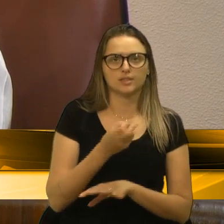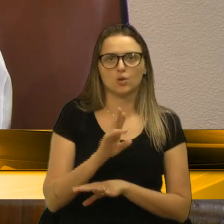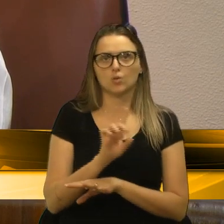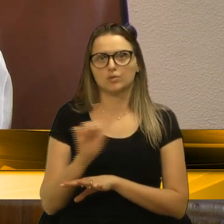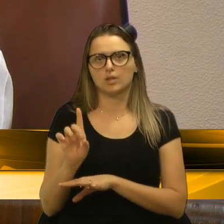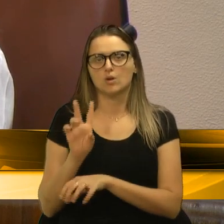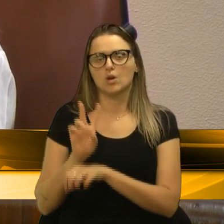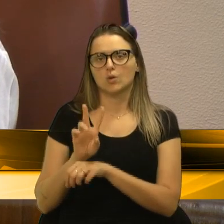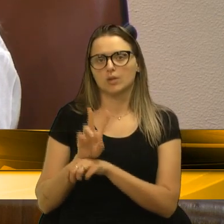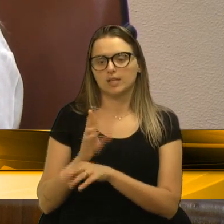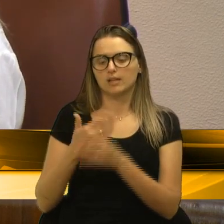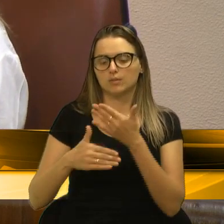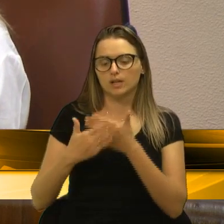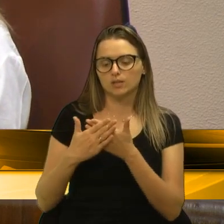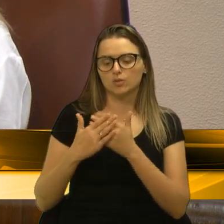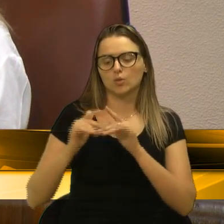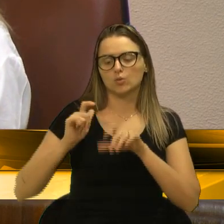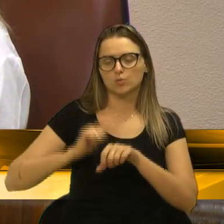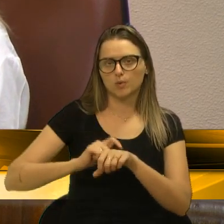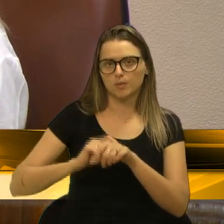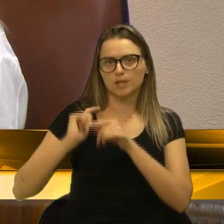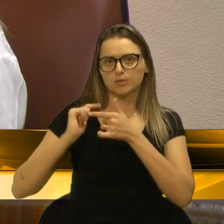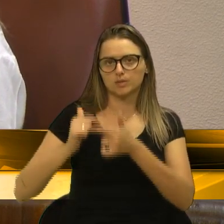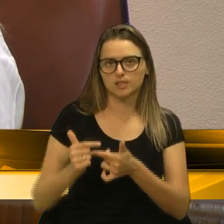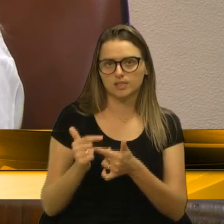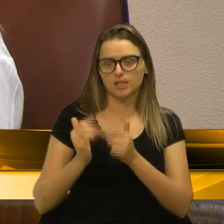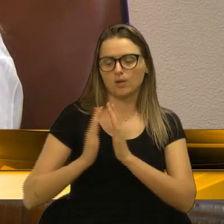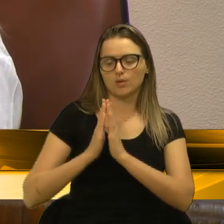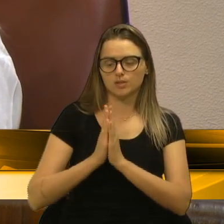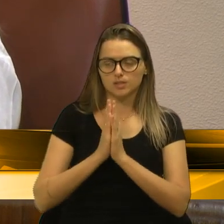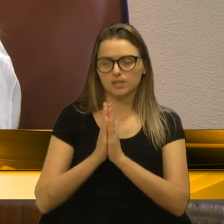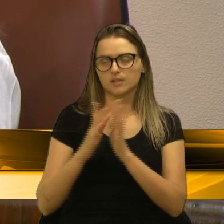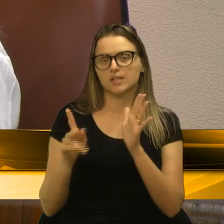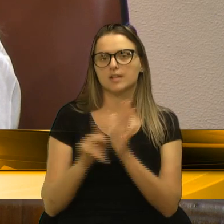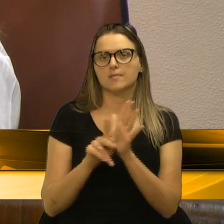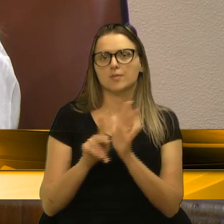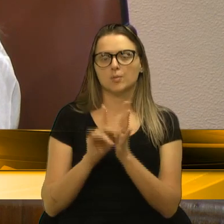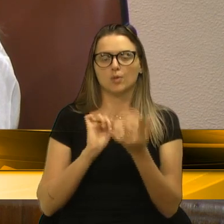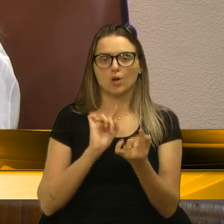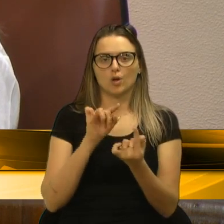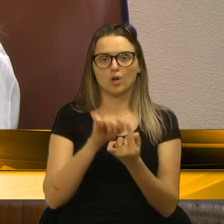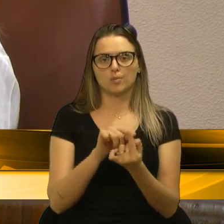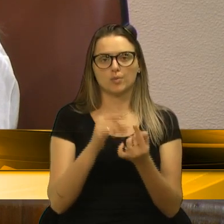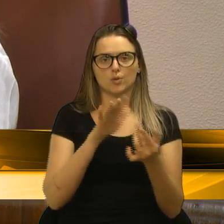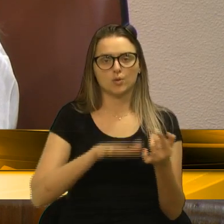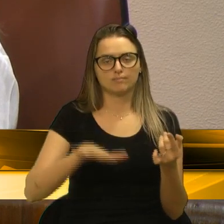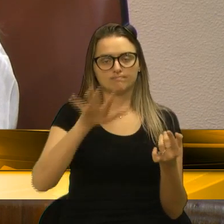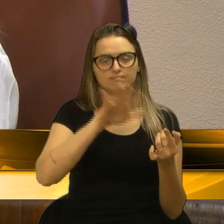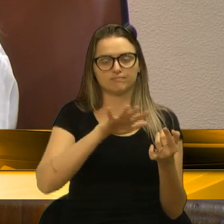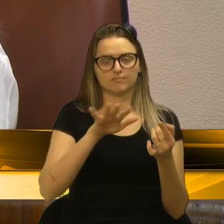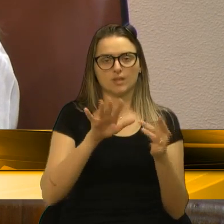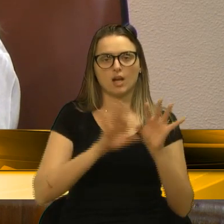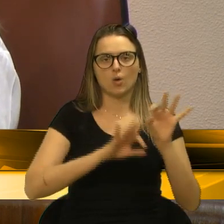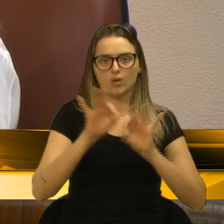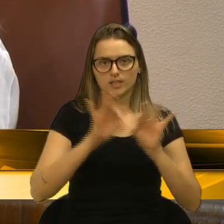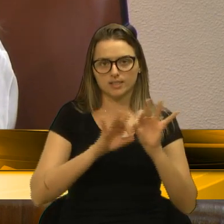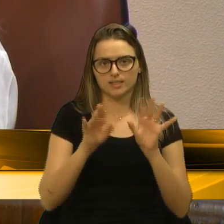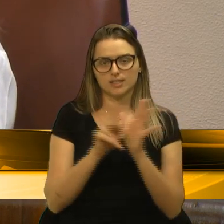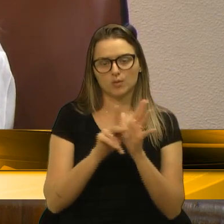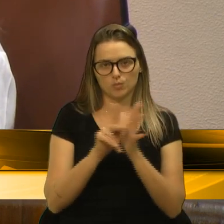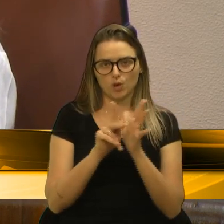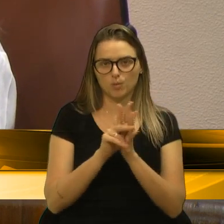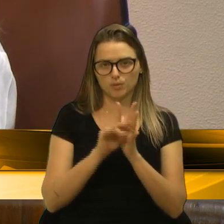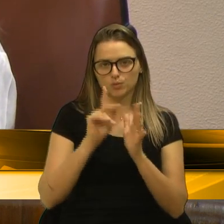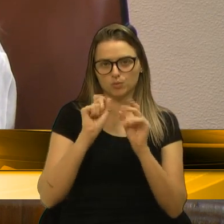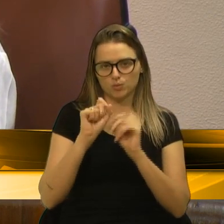proteção aos ritos, costumes e tradições de sua determinada organização religiosa não pode